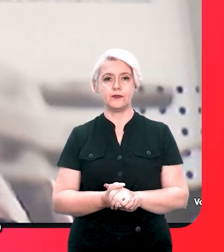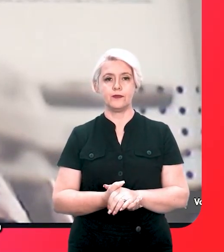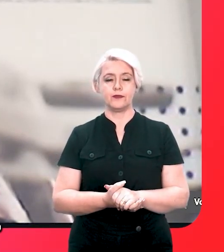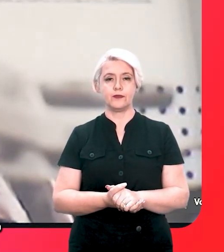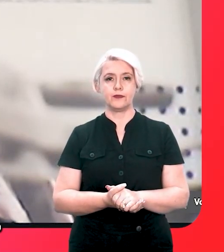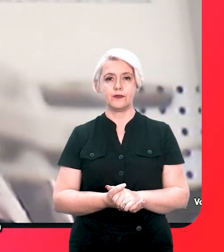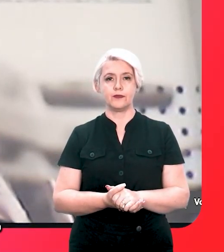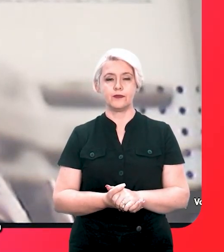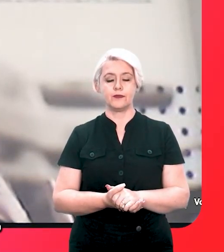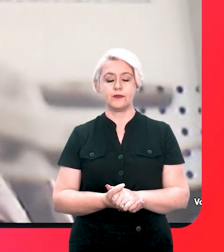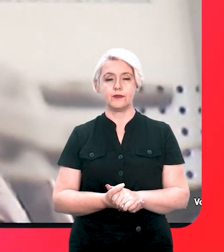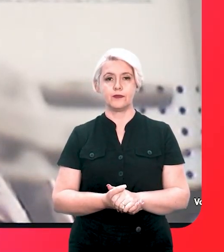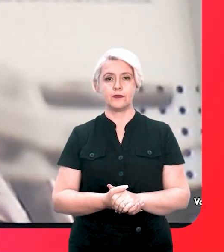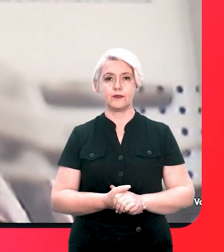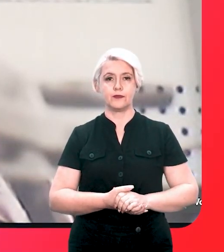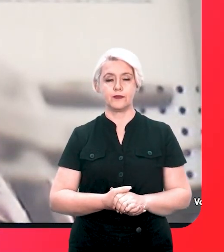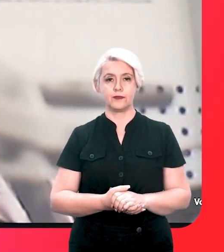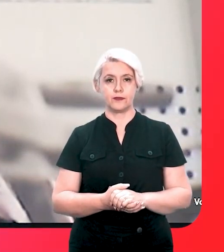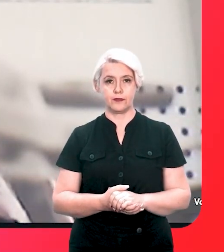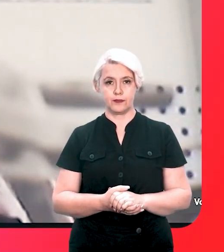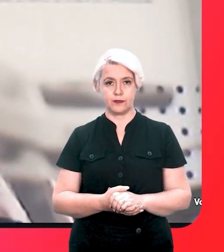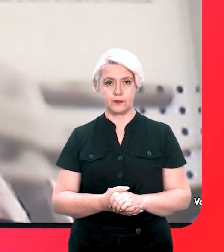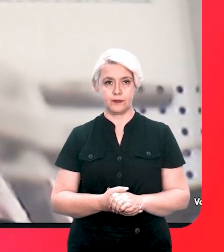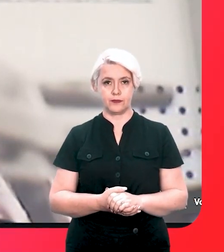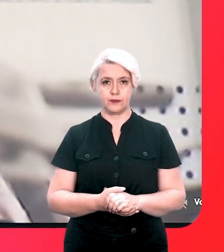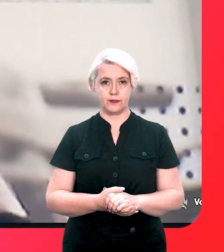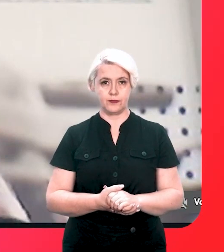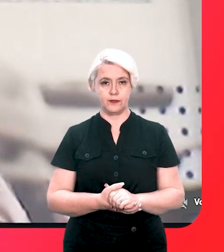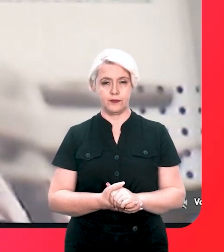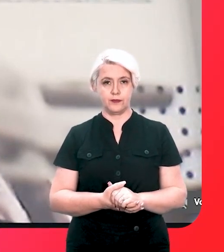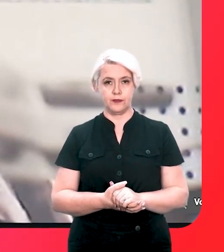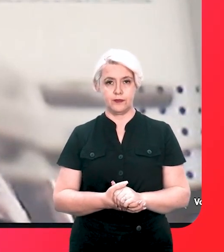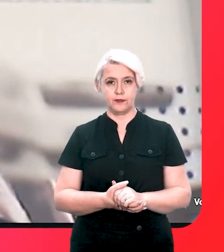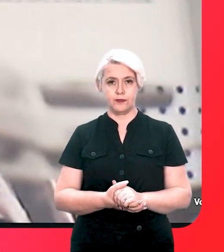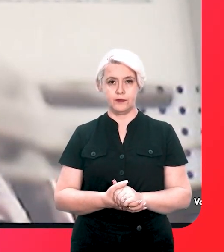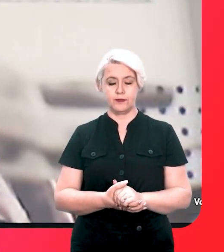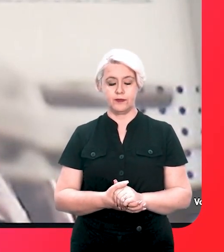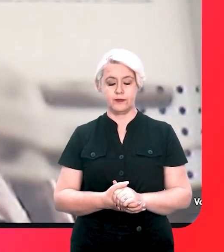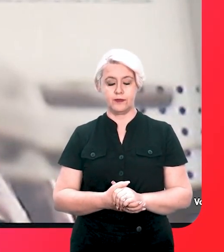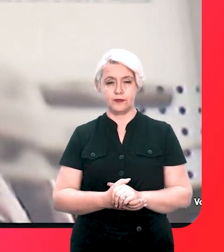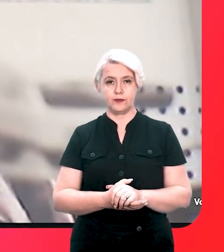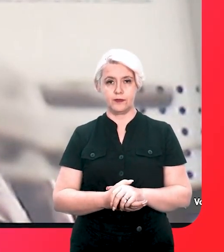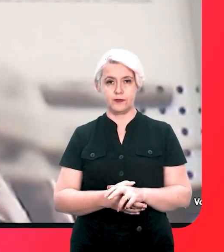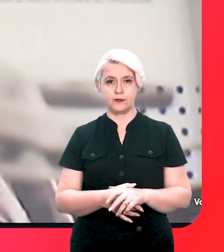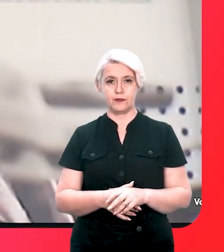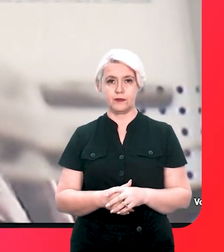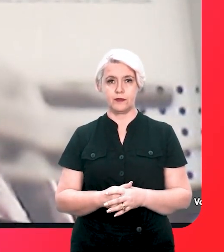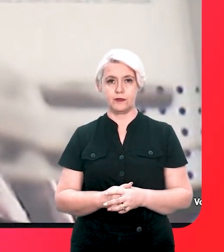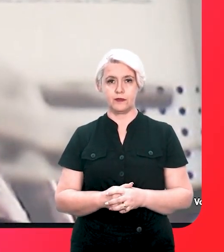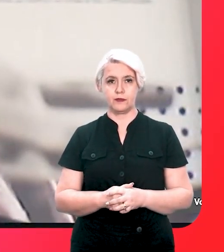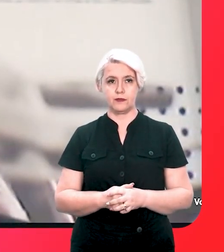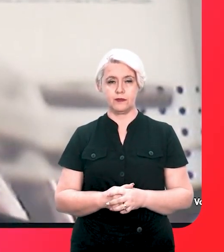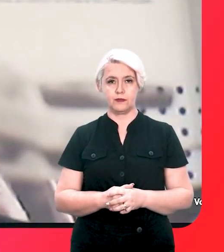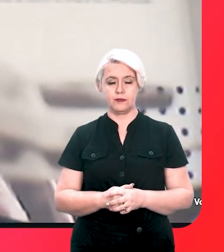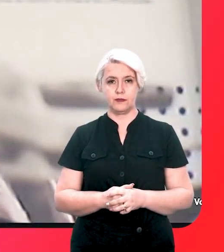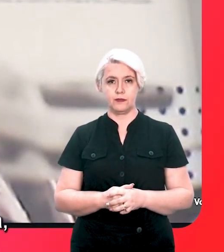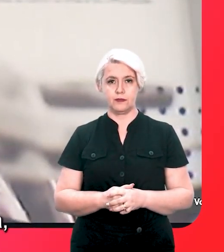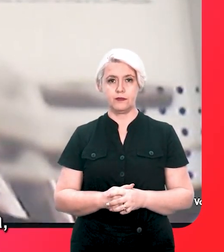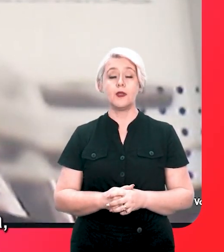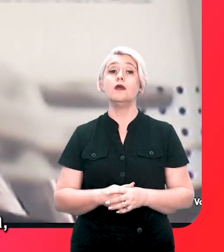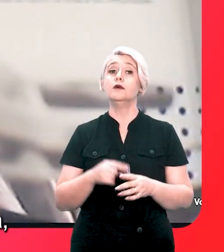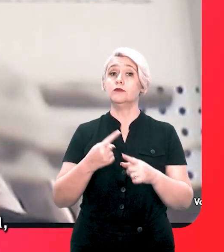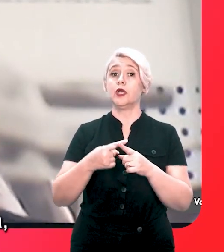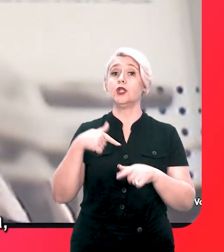Espírito Santo, vamos dizer assim. Né? E na área do esporte e lazer, o esporte, como